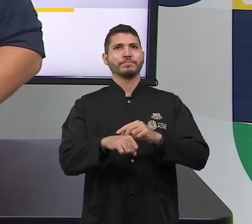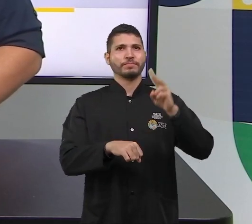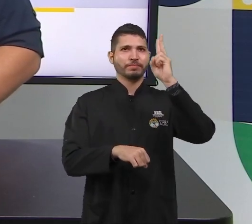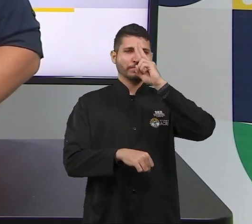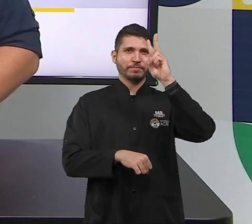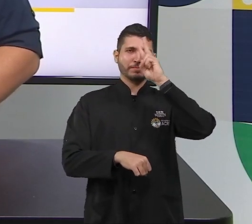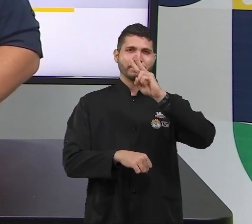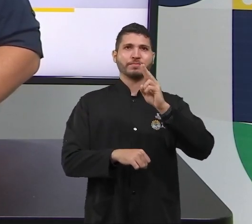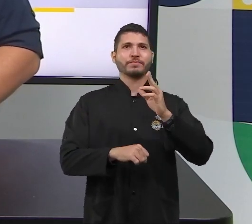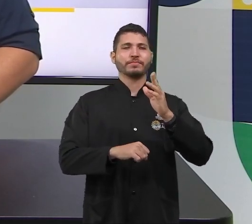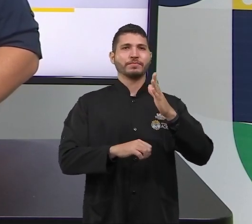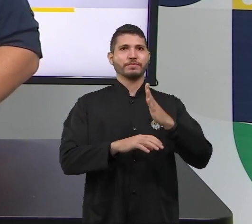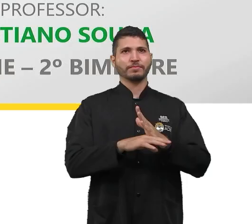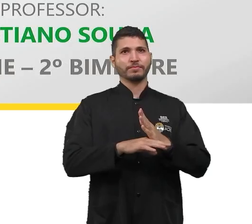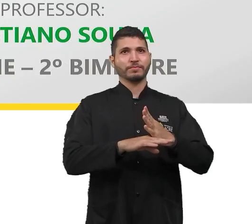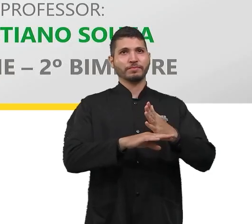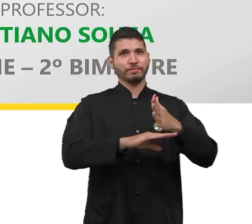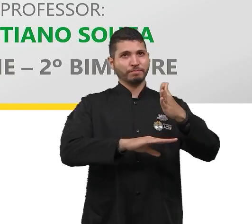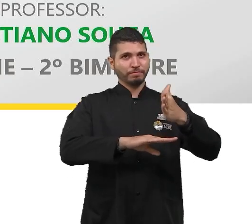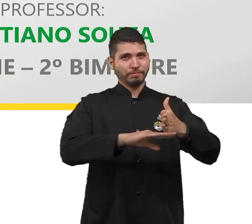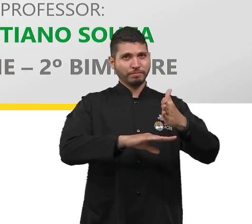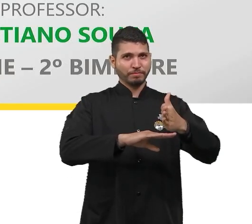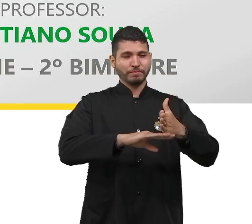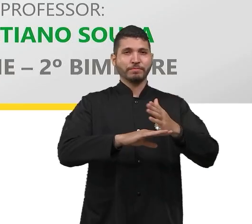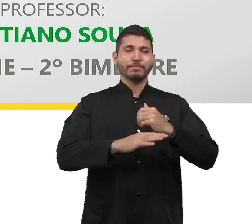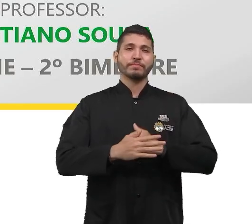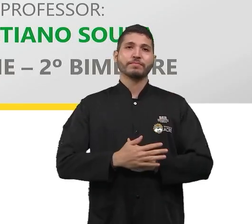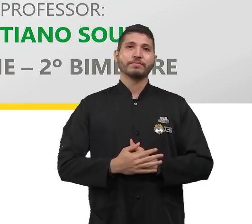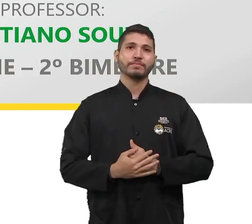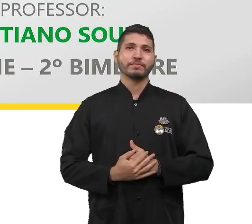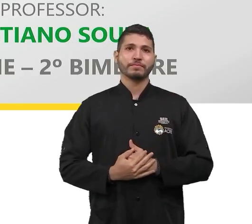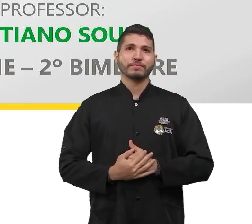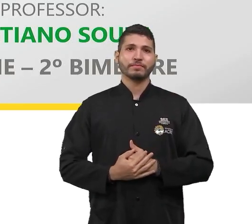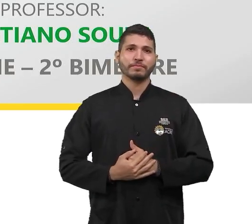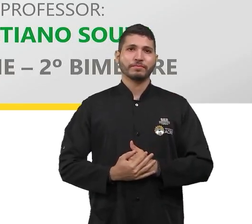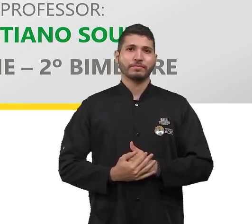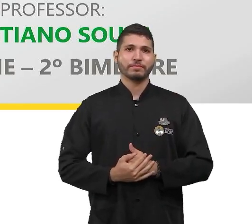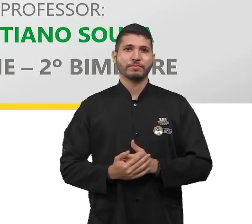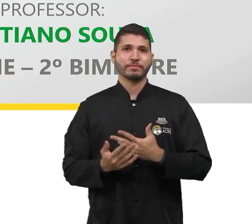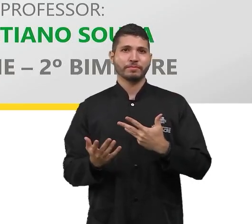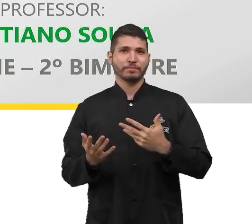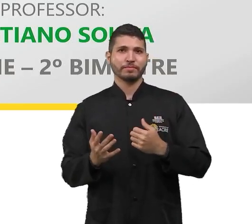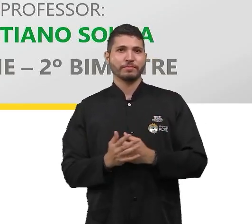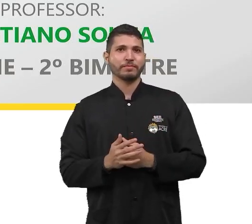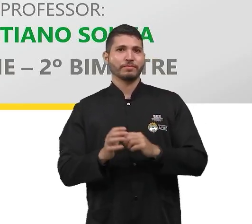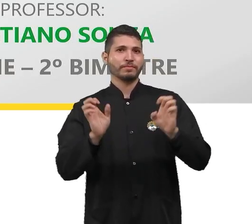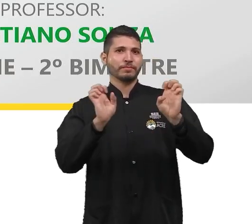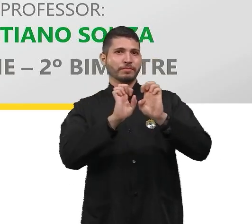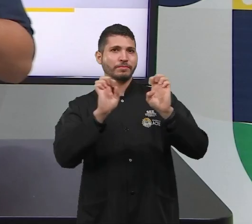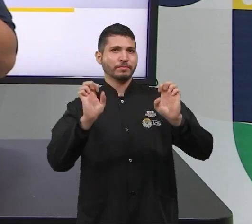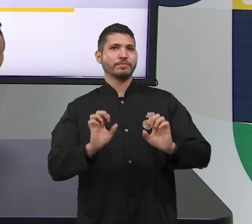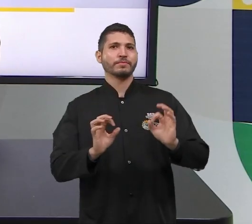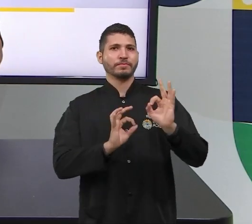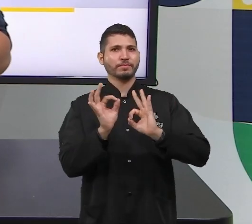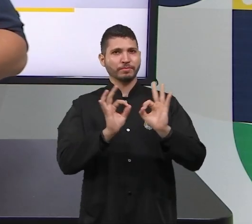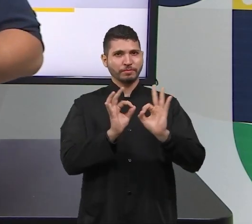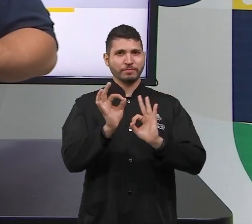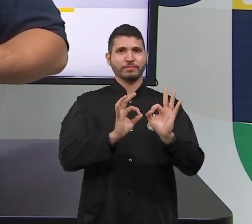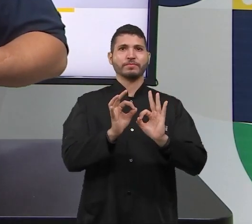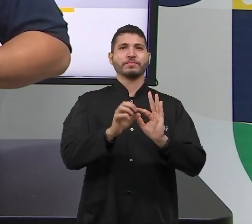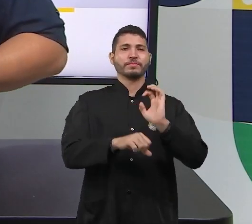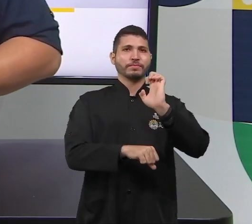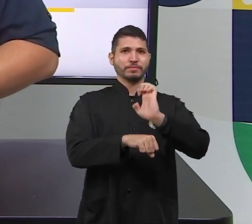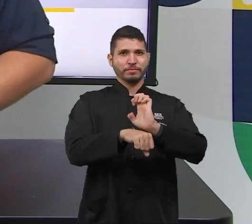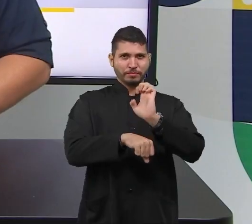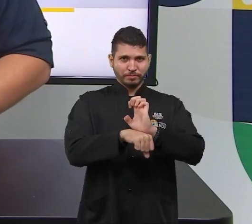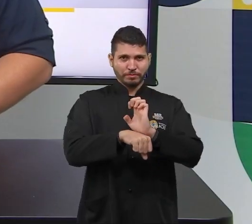básica. E olha só, olha esse tema, observa, formação dos Estados Nacionais. Vamos entender hoje